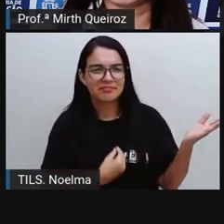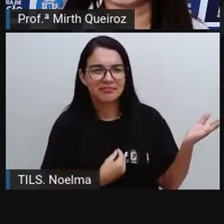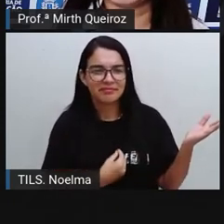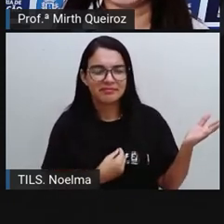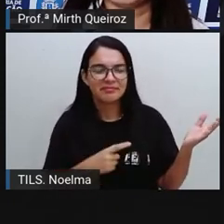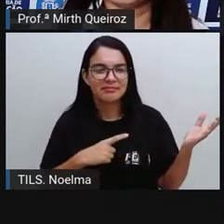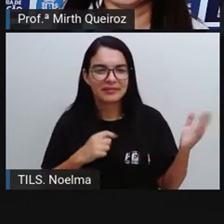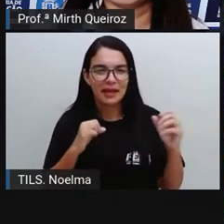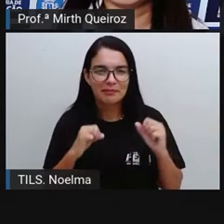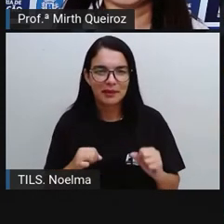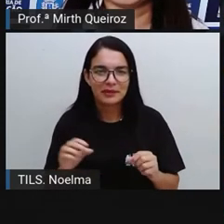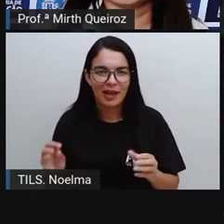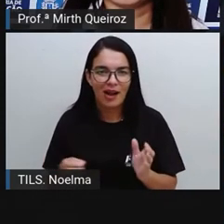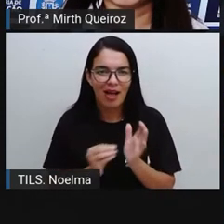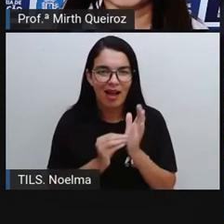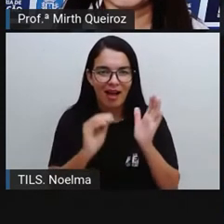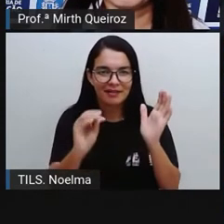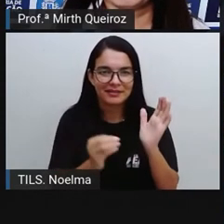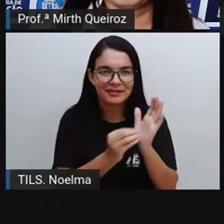pedrinhas aqui.